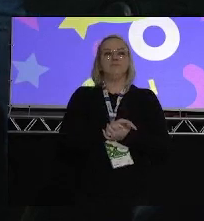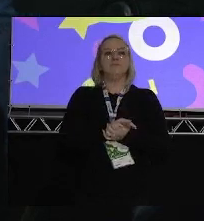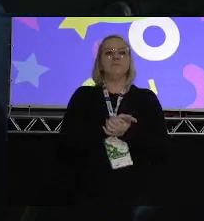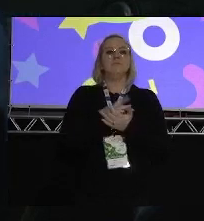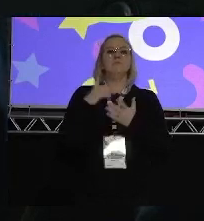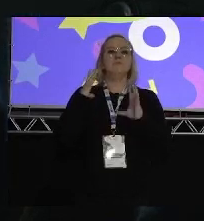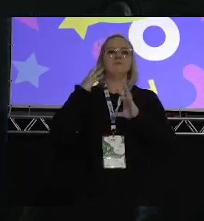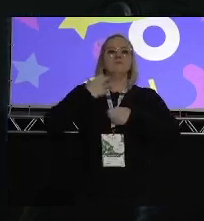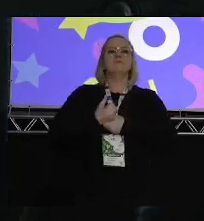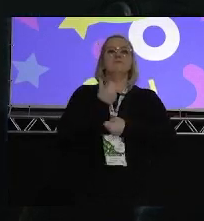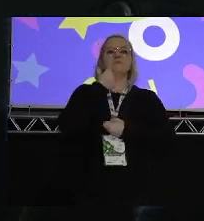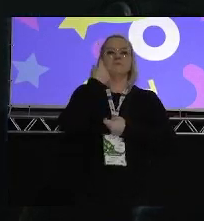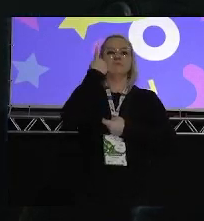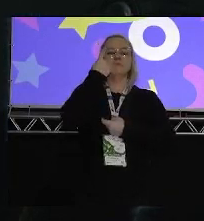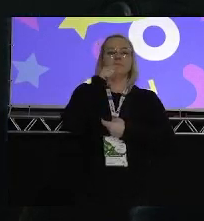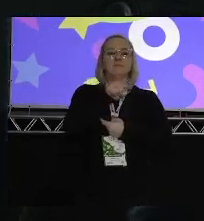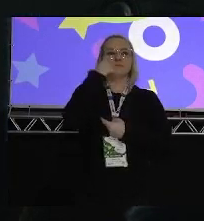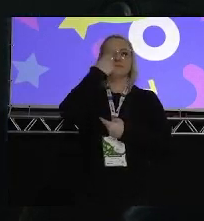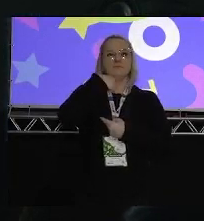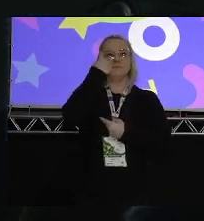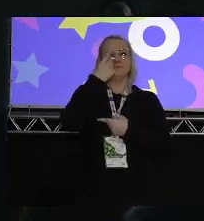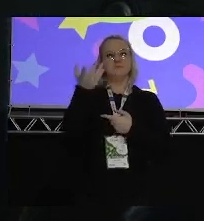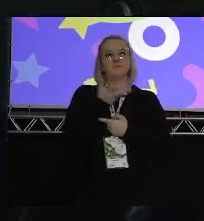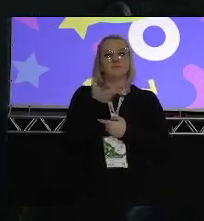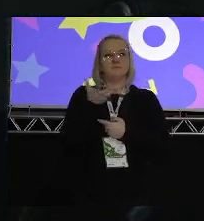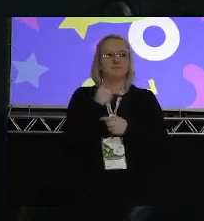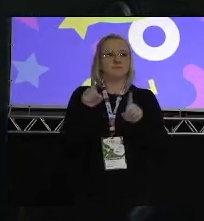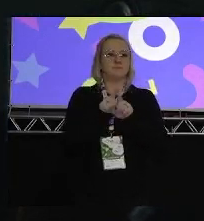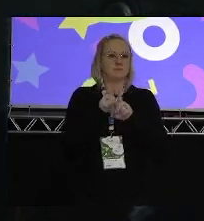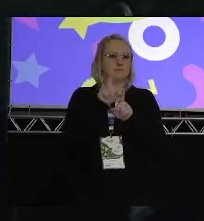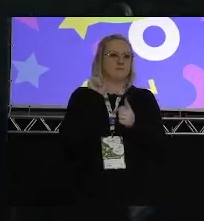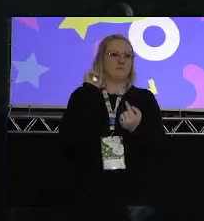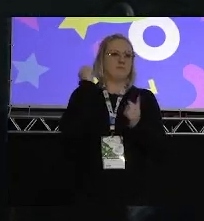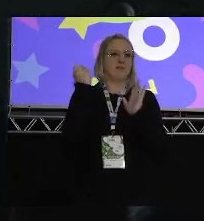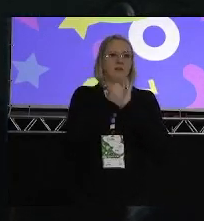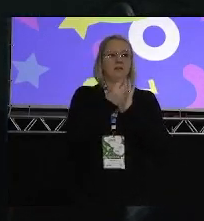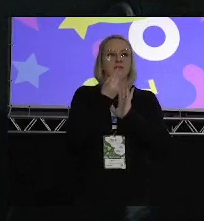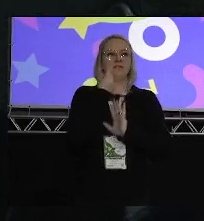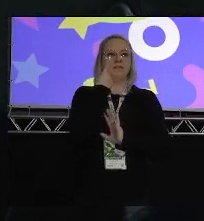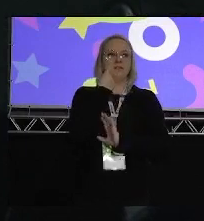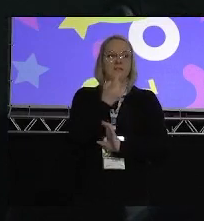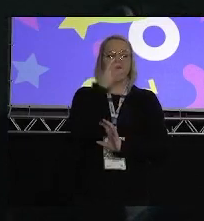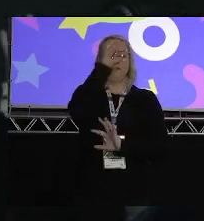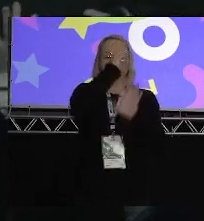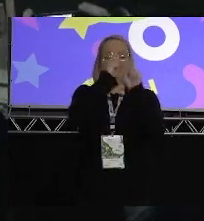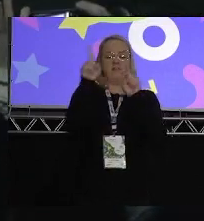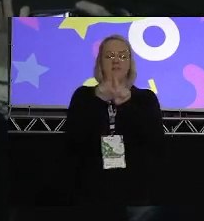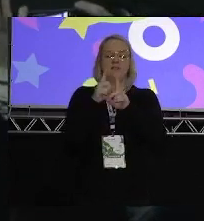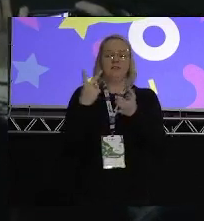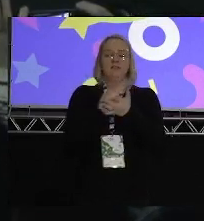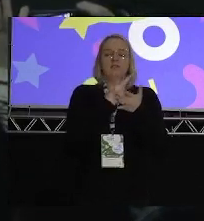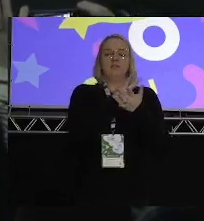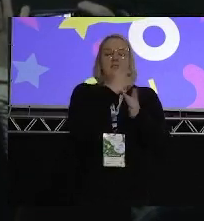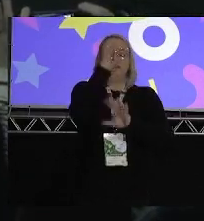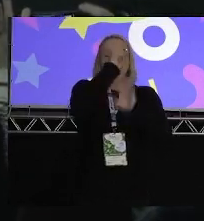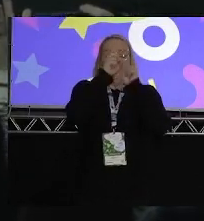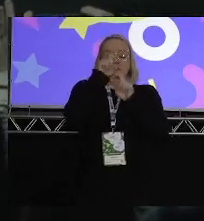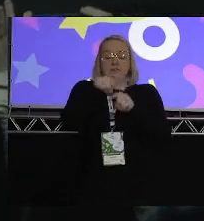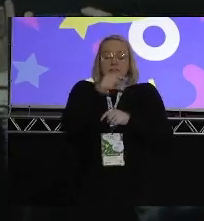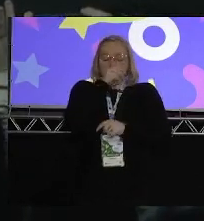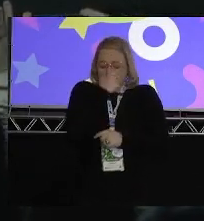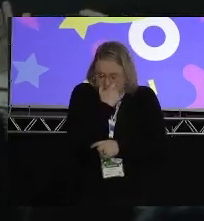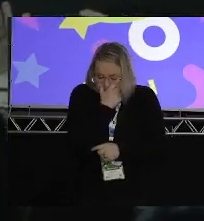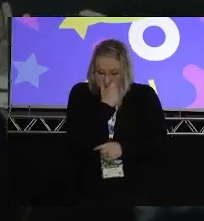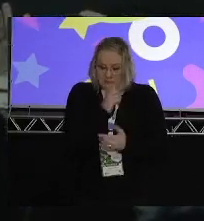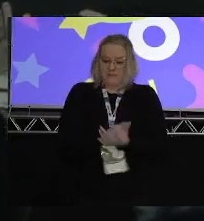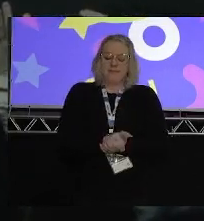mais de 6 mil horas de consultoria já em agilidade, isso é uma marca bem interessante, me fez aprender muito, errar também e aprender com esses erros, né? Isso também é